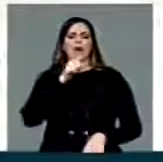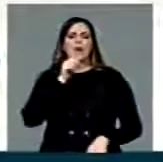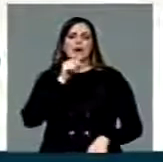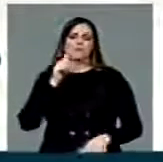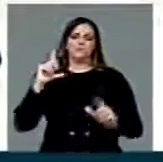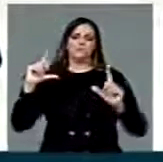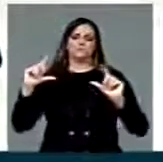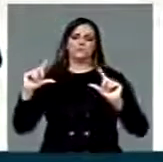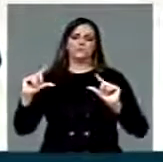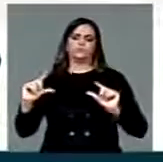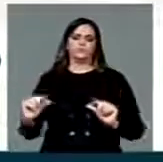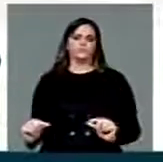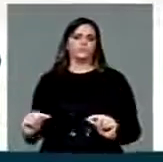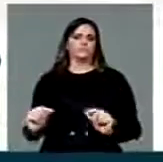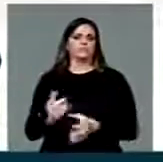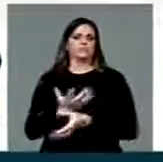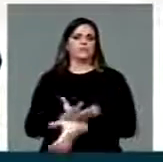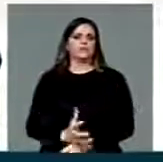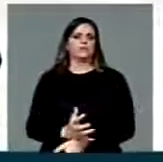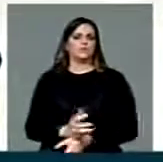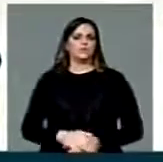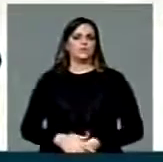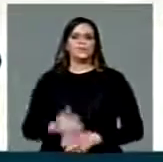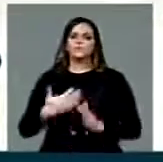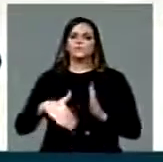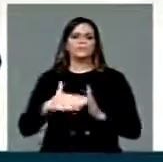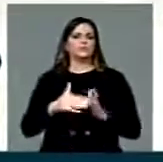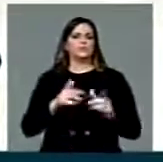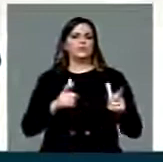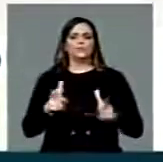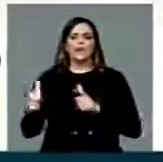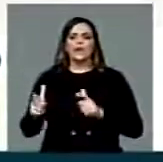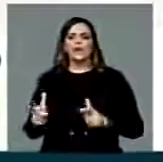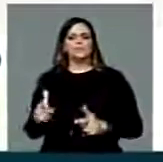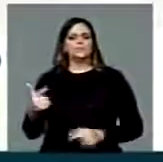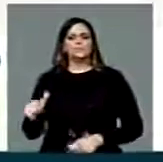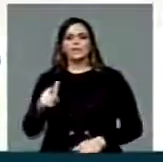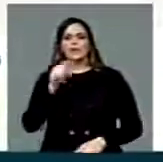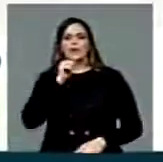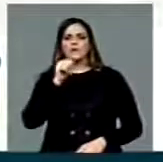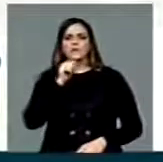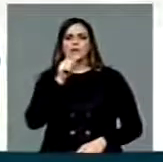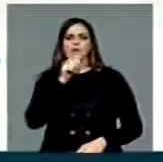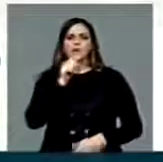deputado, escassearam, então praticamente sem qualquer condição